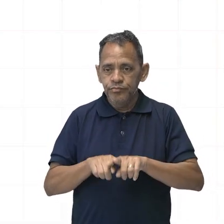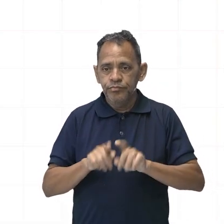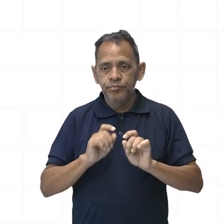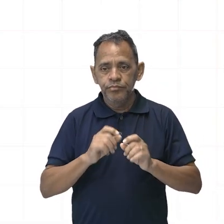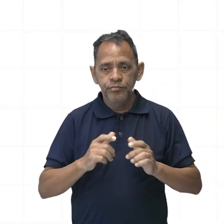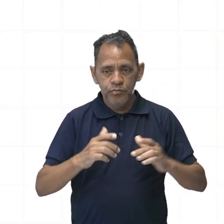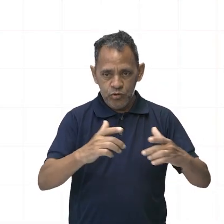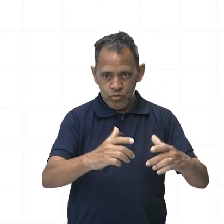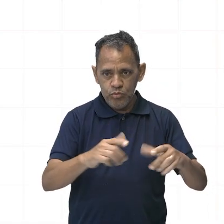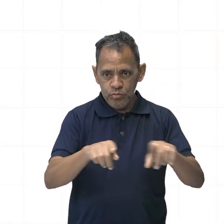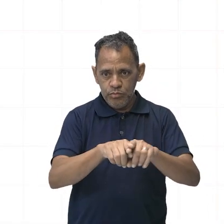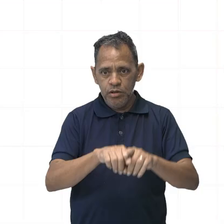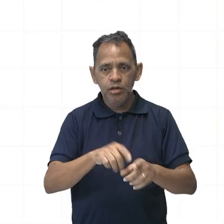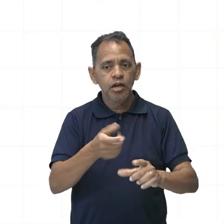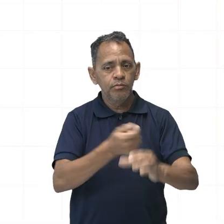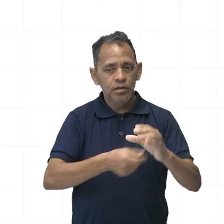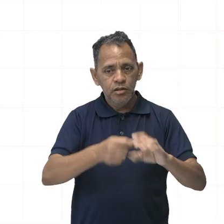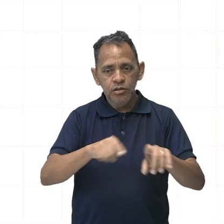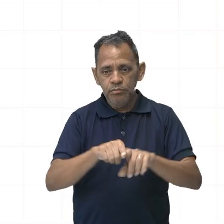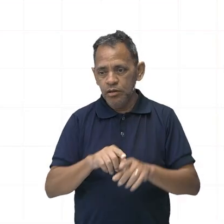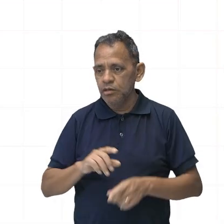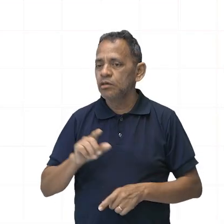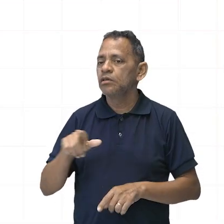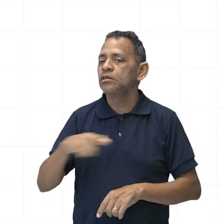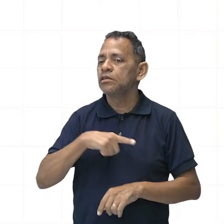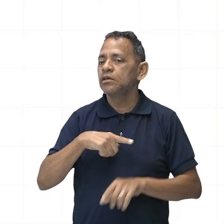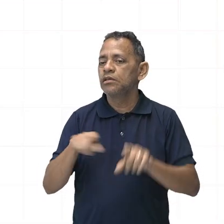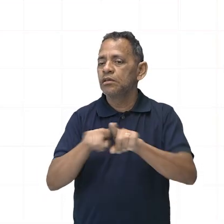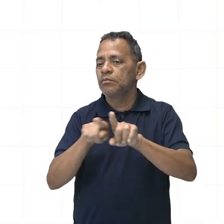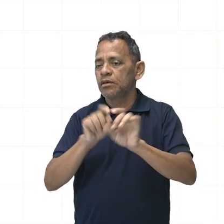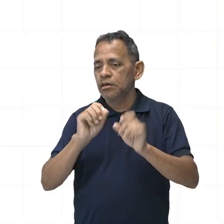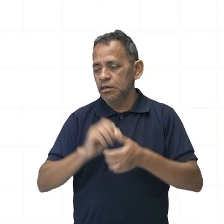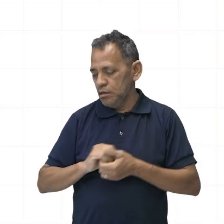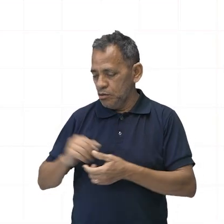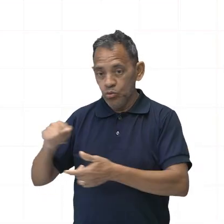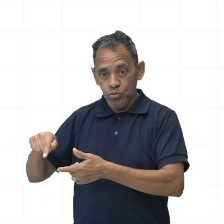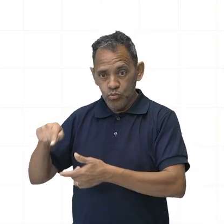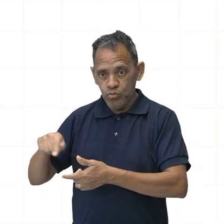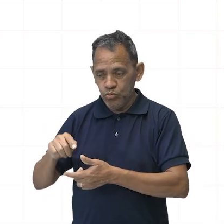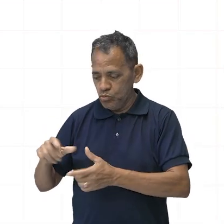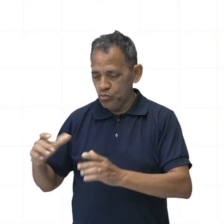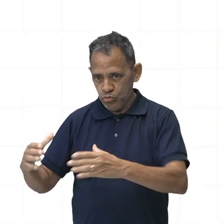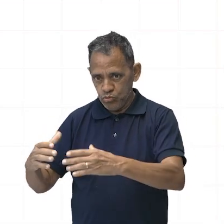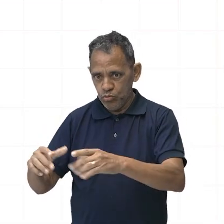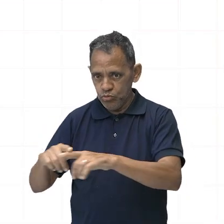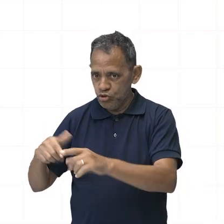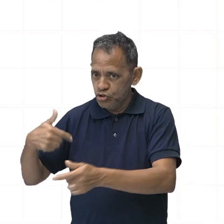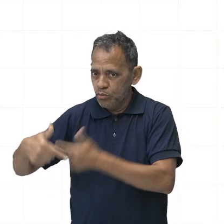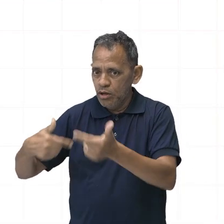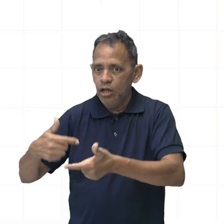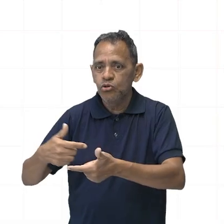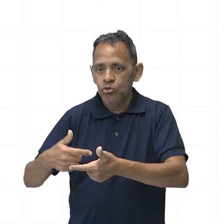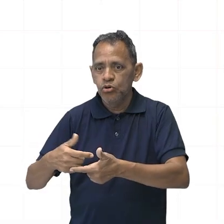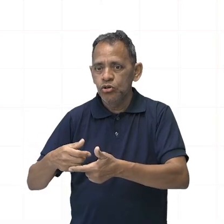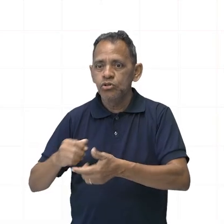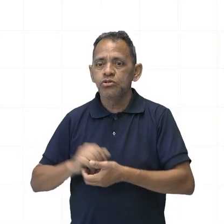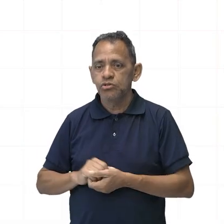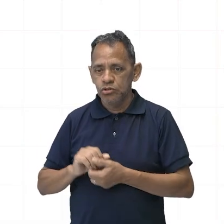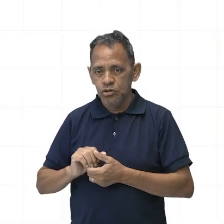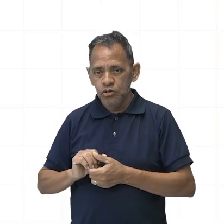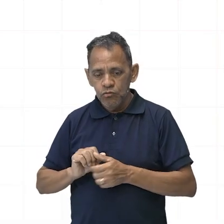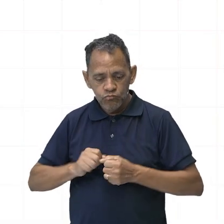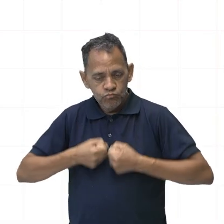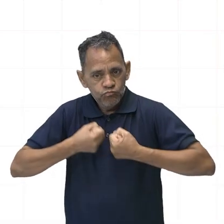que oferecem aí a sua força de trabalho, tá? Em troca de quê? Do salário, de